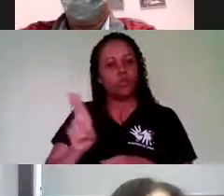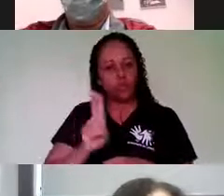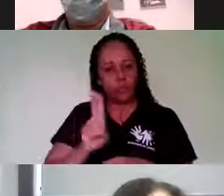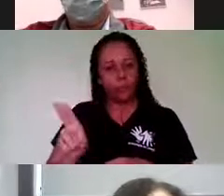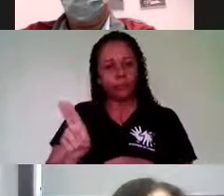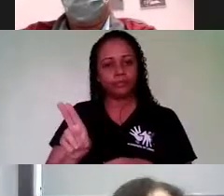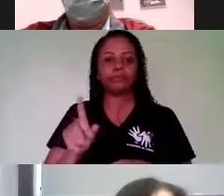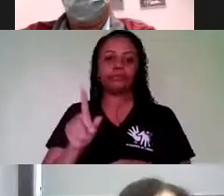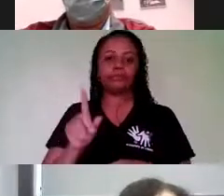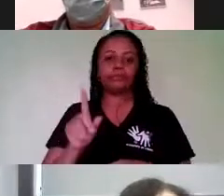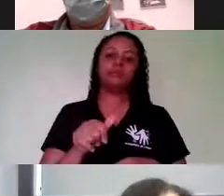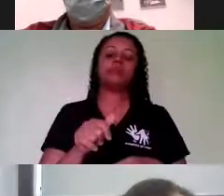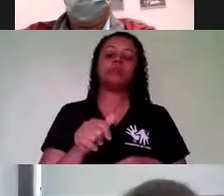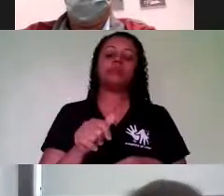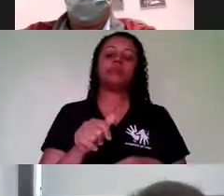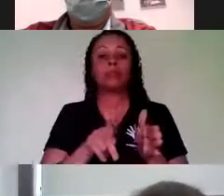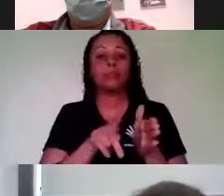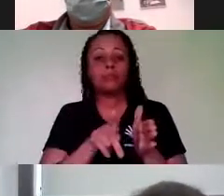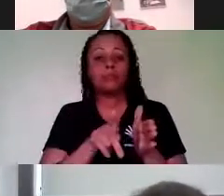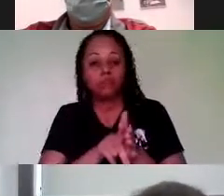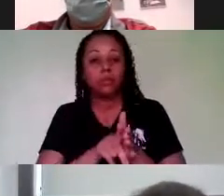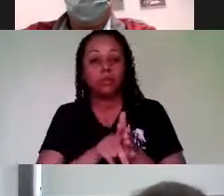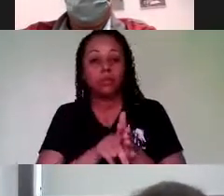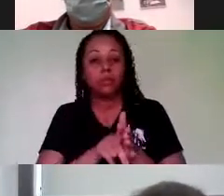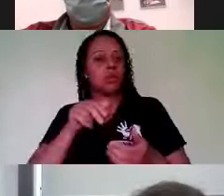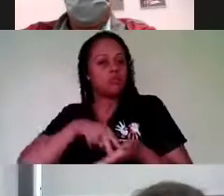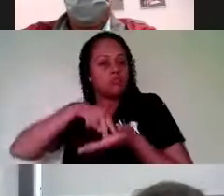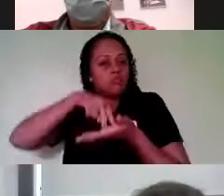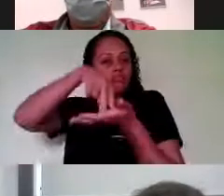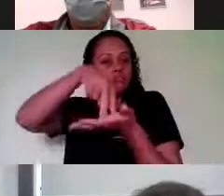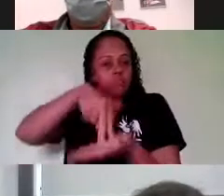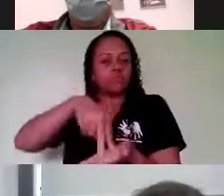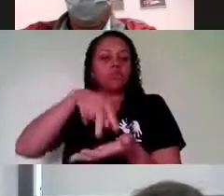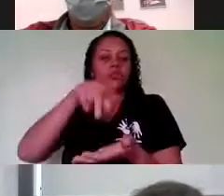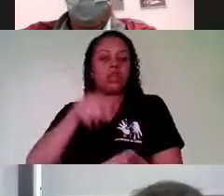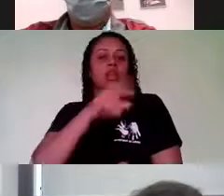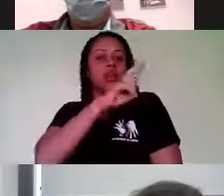e das centrais, um nome para estar lá, né, fazendo a representação dos sindicatos